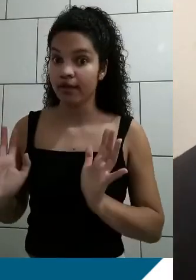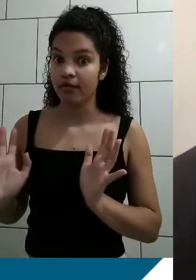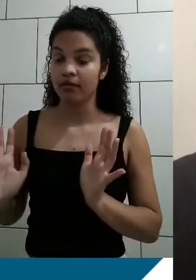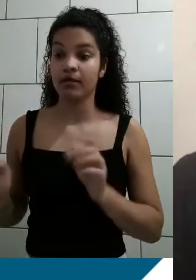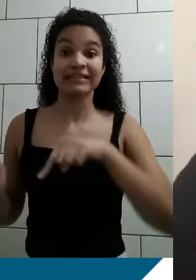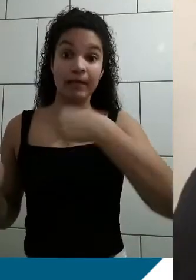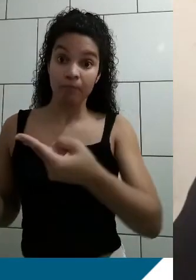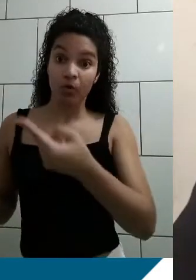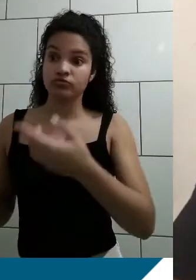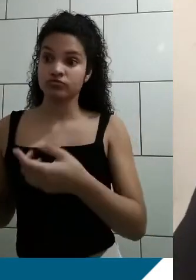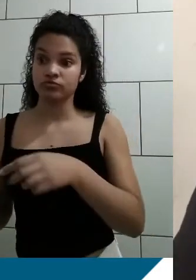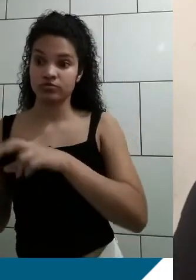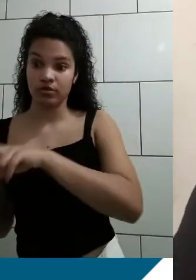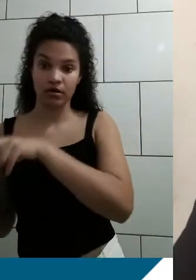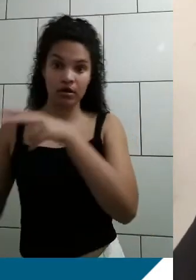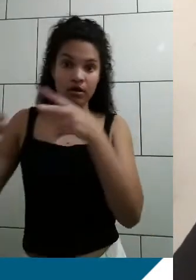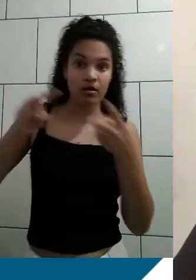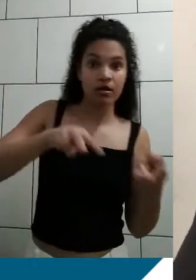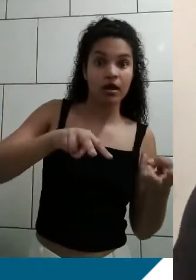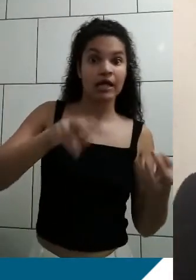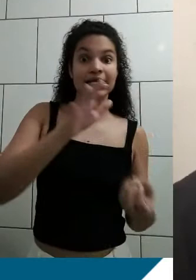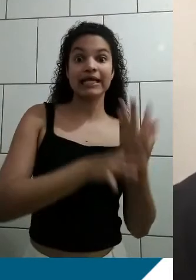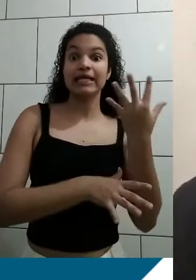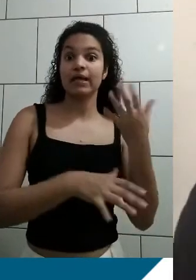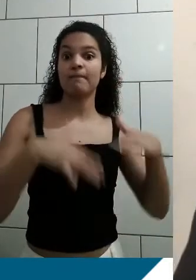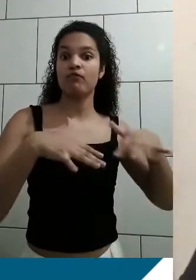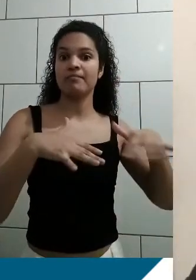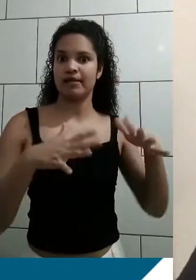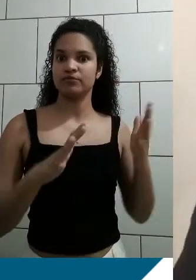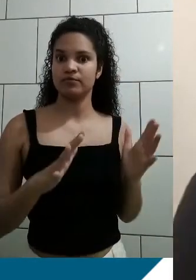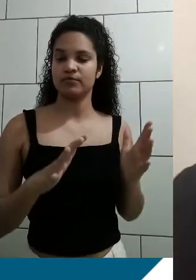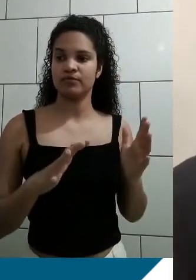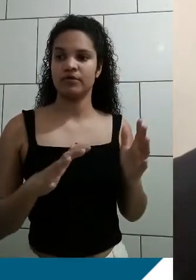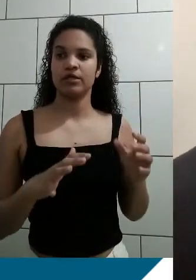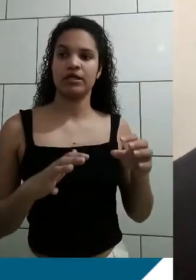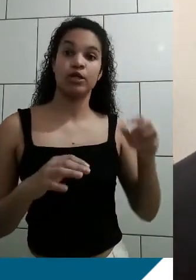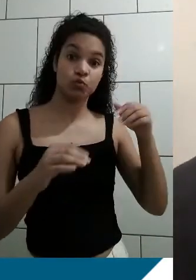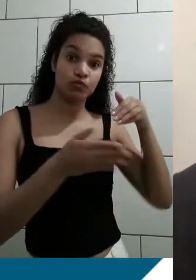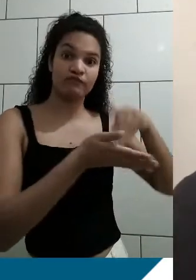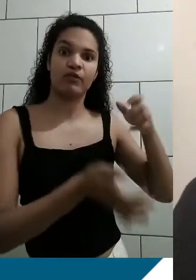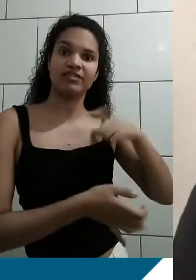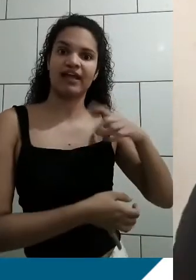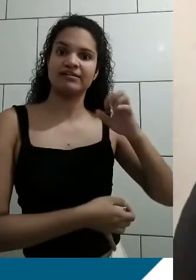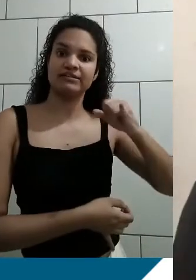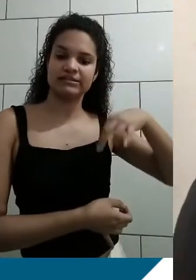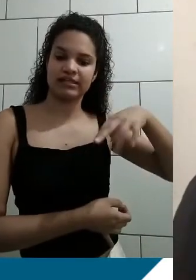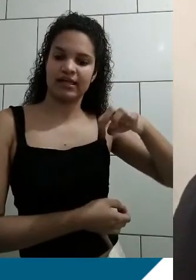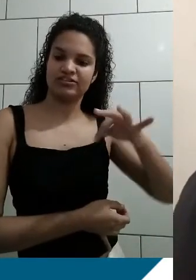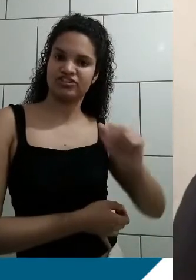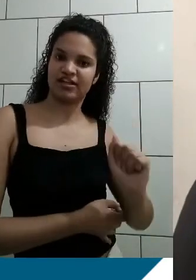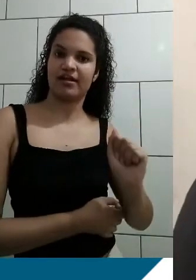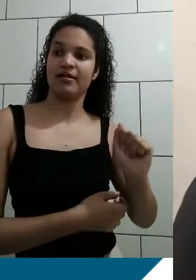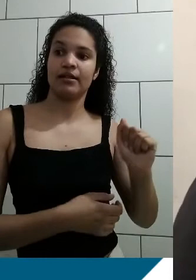cinética, até que na parte mais baixa ali, né, no ponto onde nós temos uma altura igual a zero, na parte mais baixa só tem energia